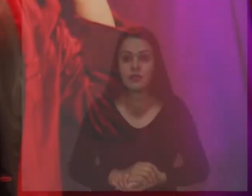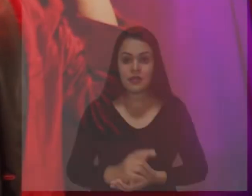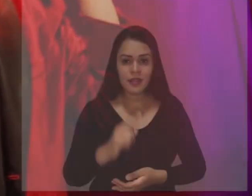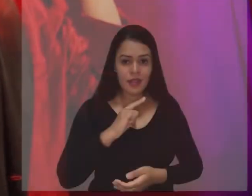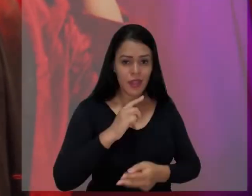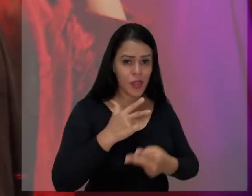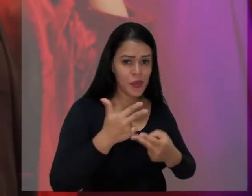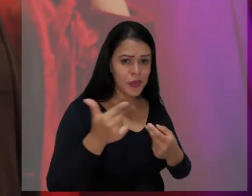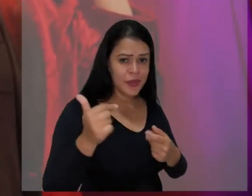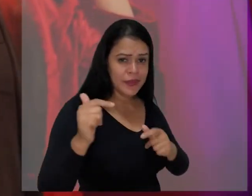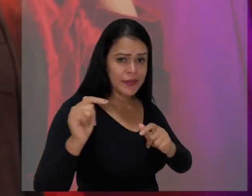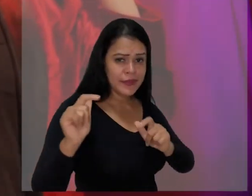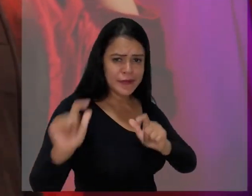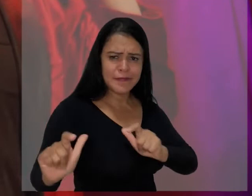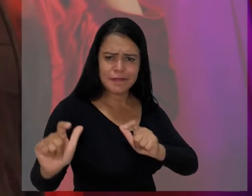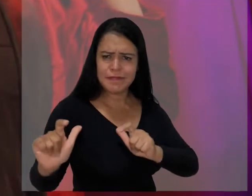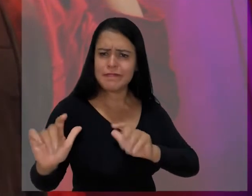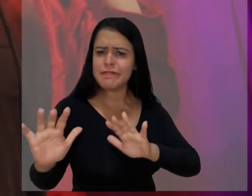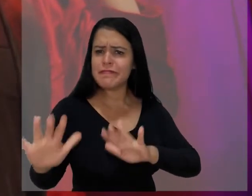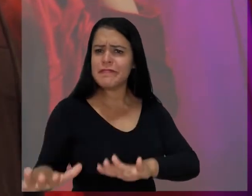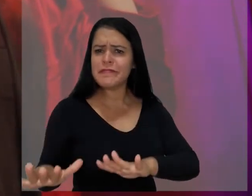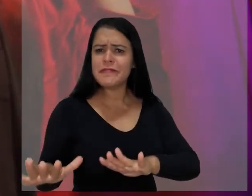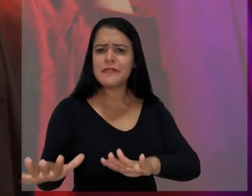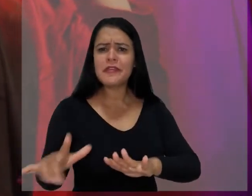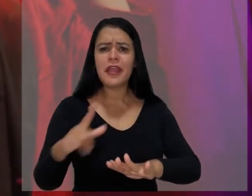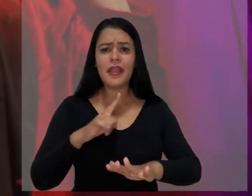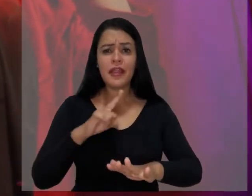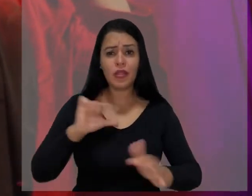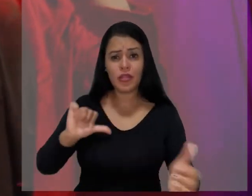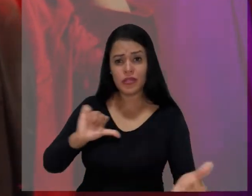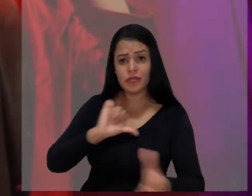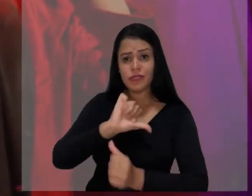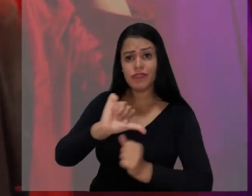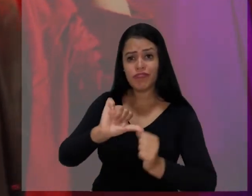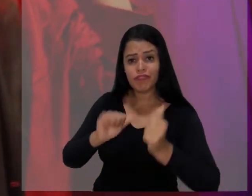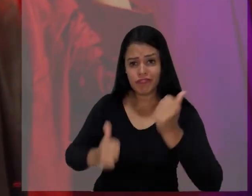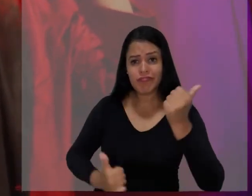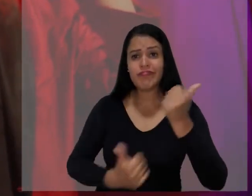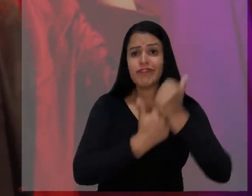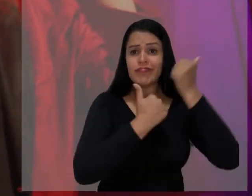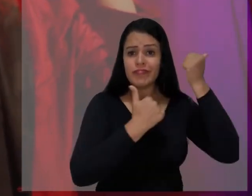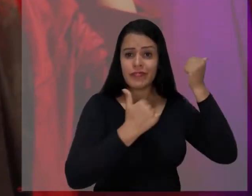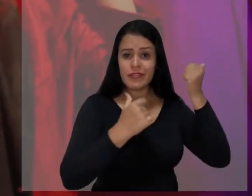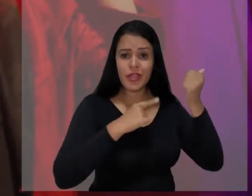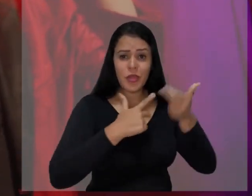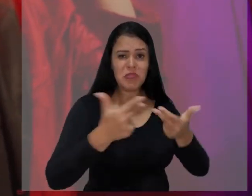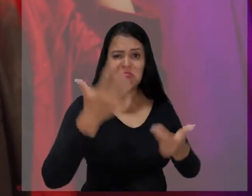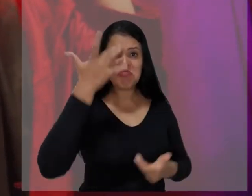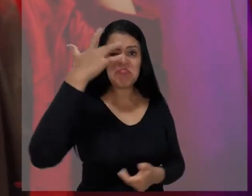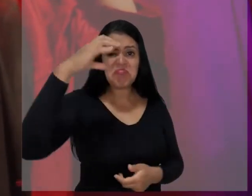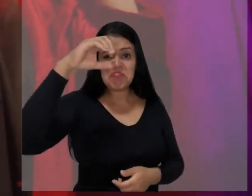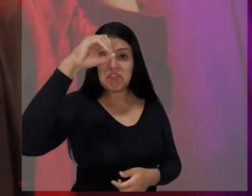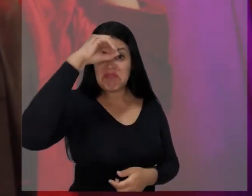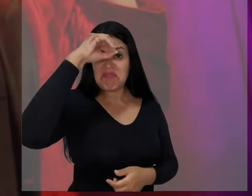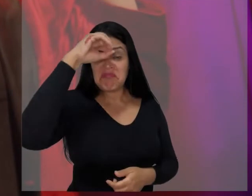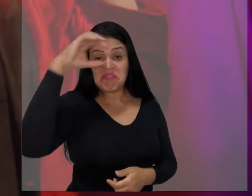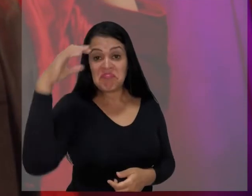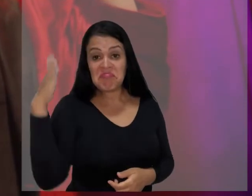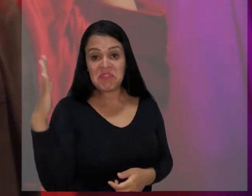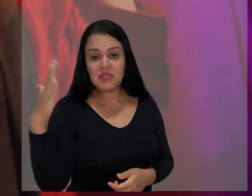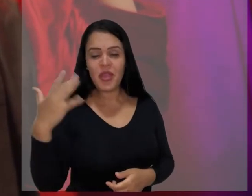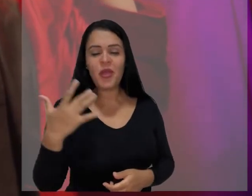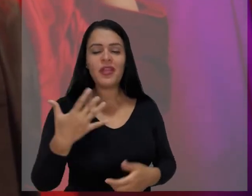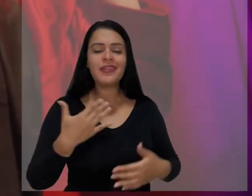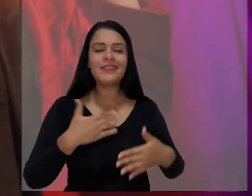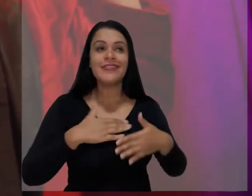Tem coisas que ocupam espaço, outras que tomam o seu lugar. E tem coisas que eu nem sei o que faço. Tem coisas que a gente guarda